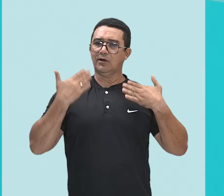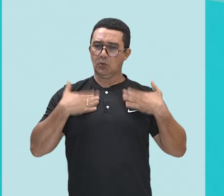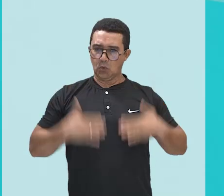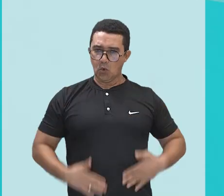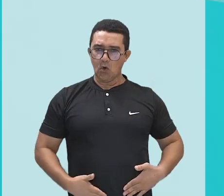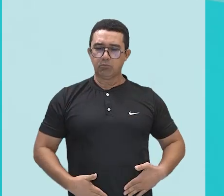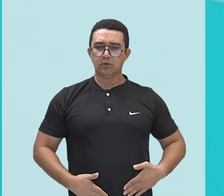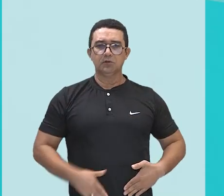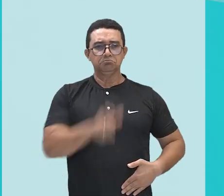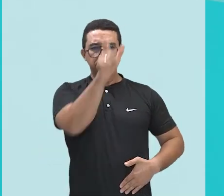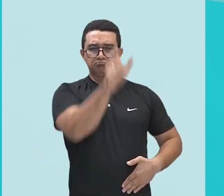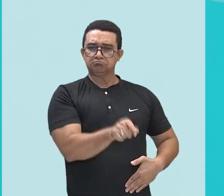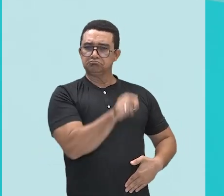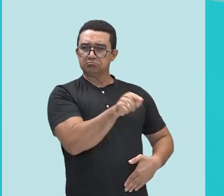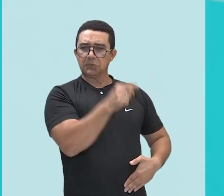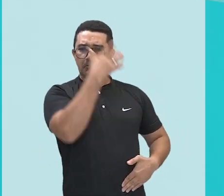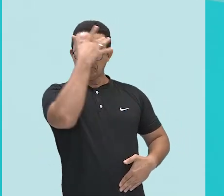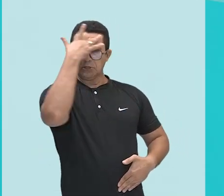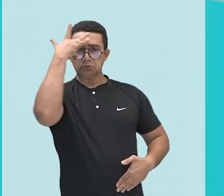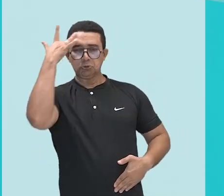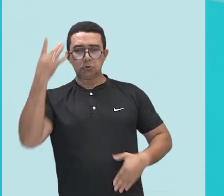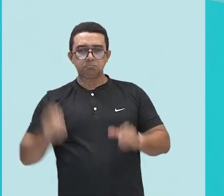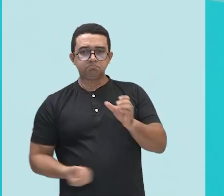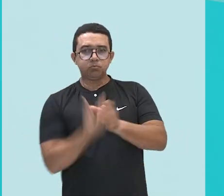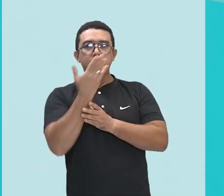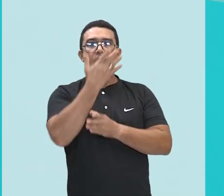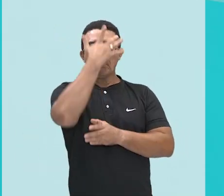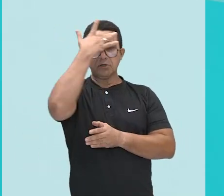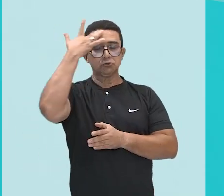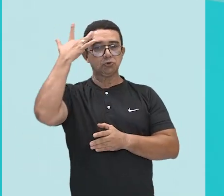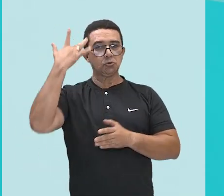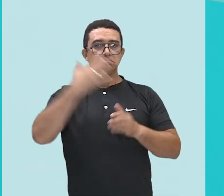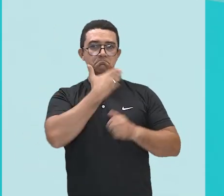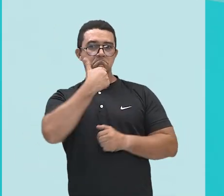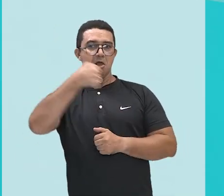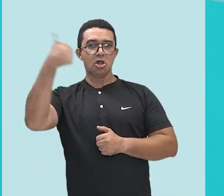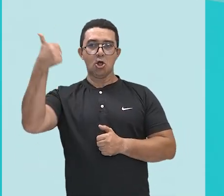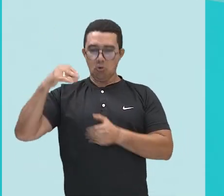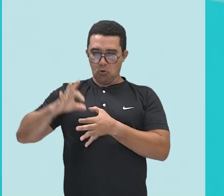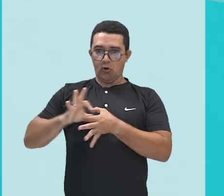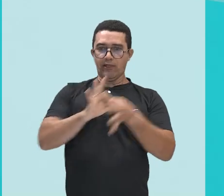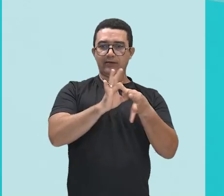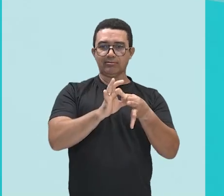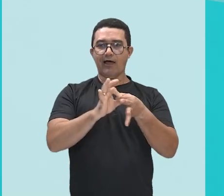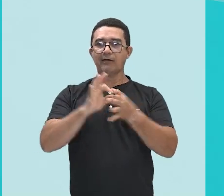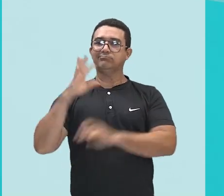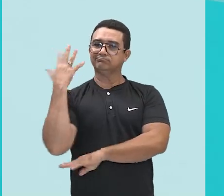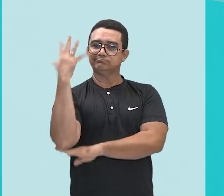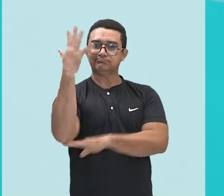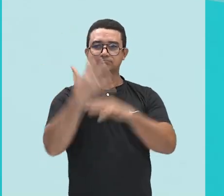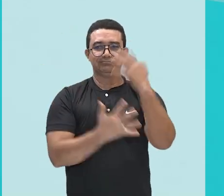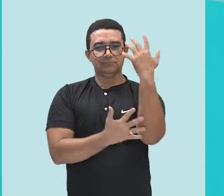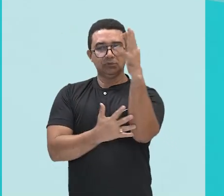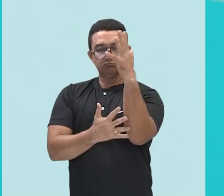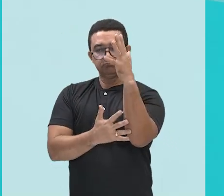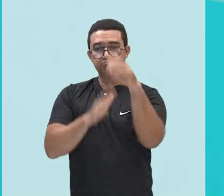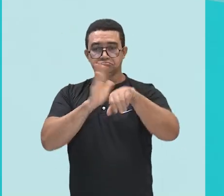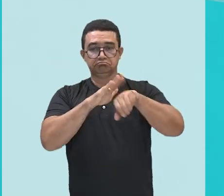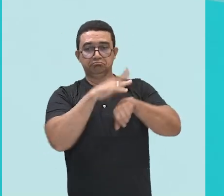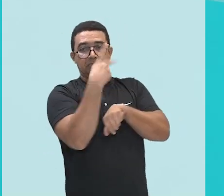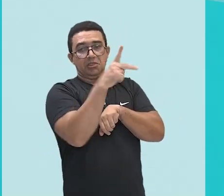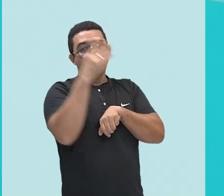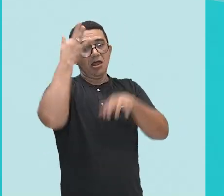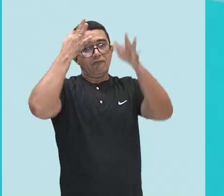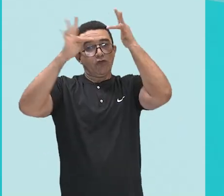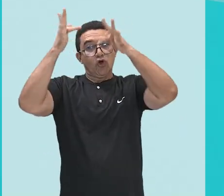se tornava um ser humano melhor, mas também mais integrado com a natureza, certo? Então era uma filosofia